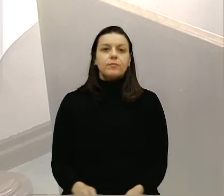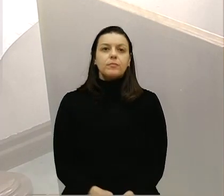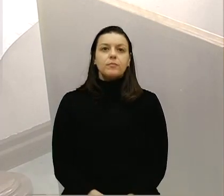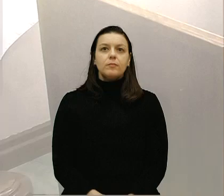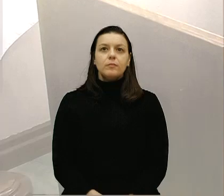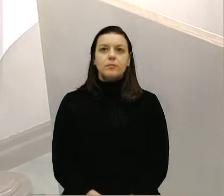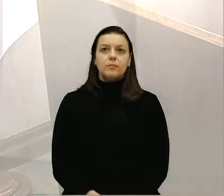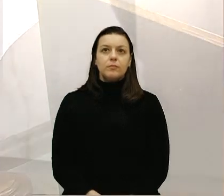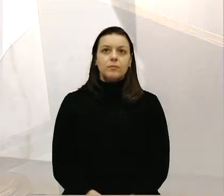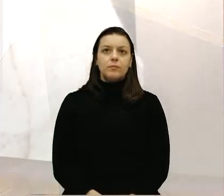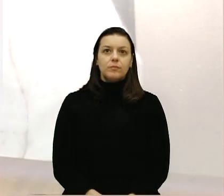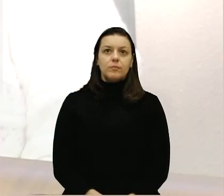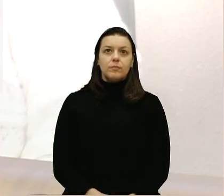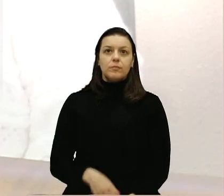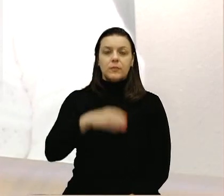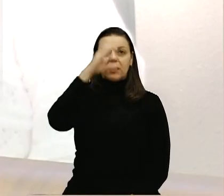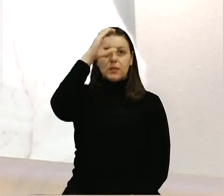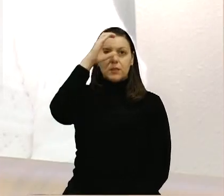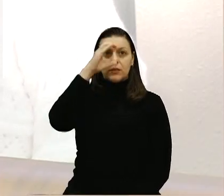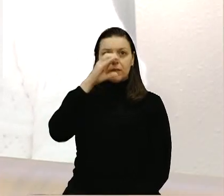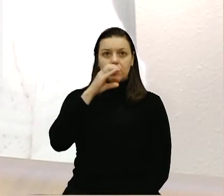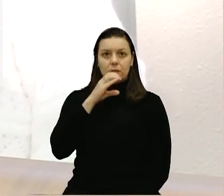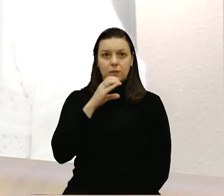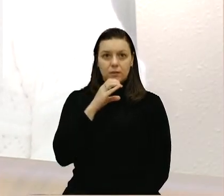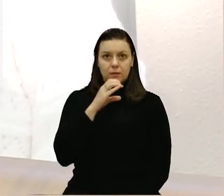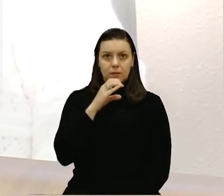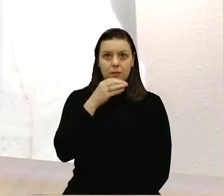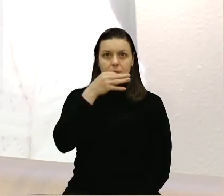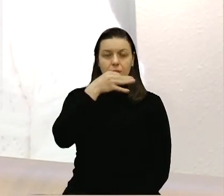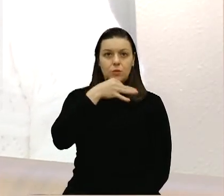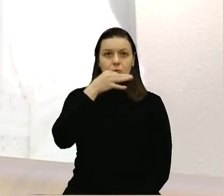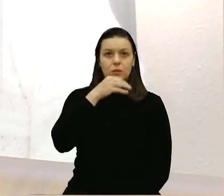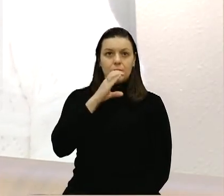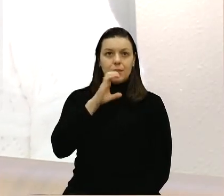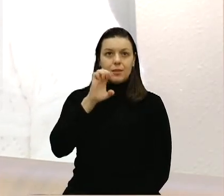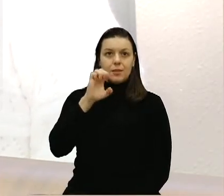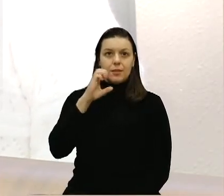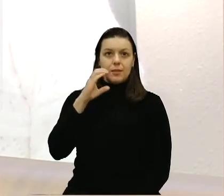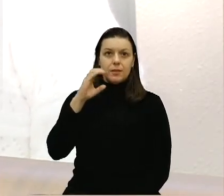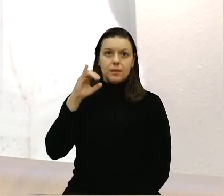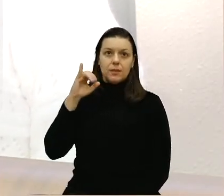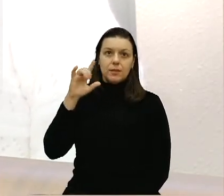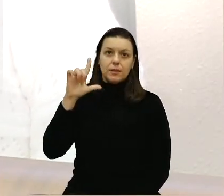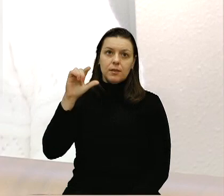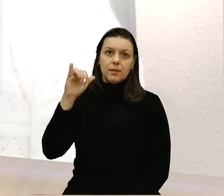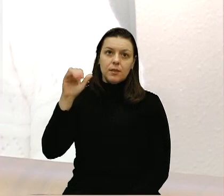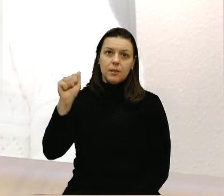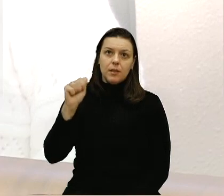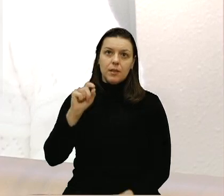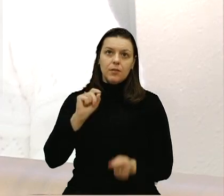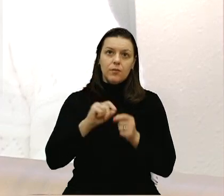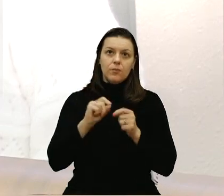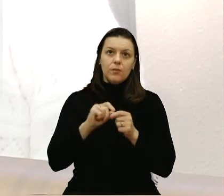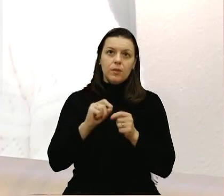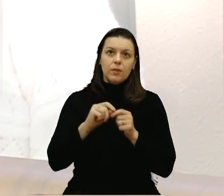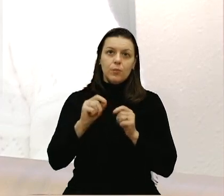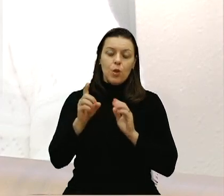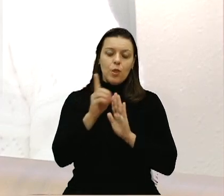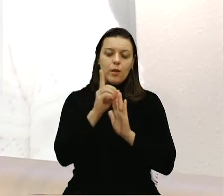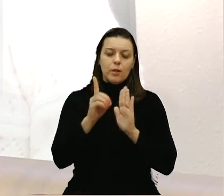O título de cidadã emérita à senhora Cecília Rodrigues Modesto é concedido por meio do